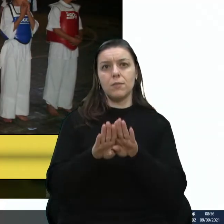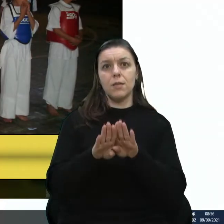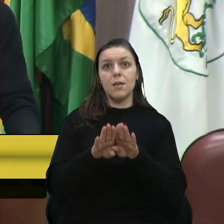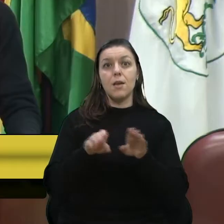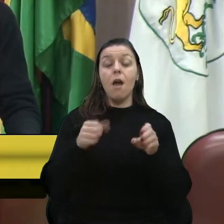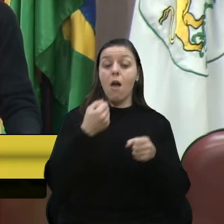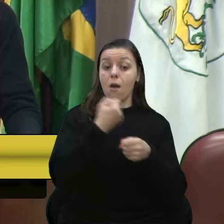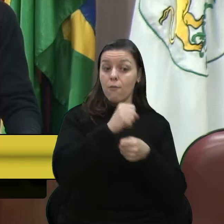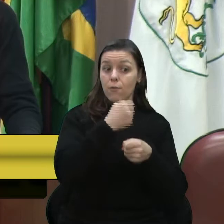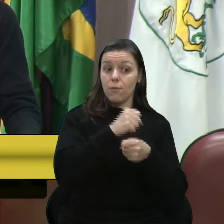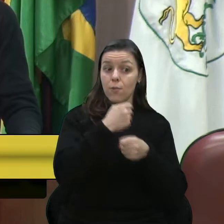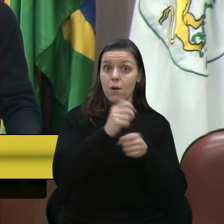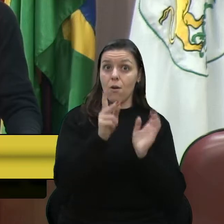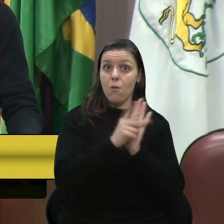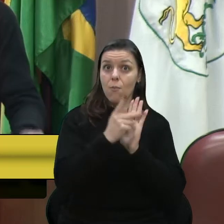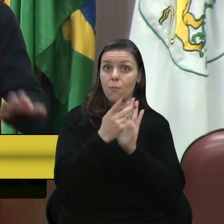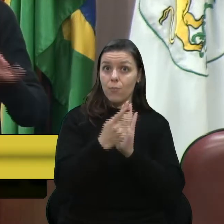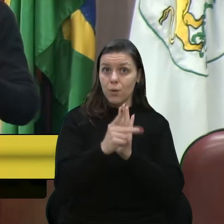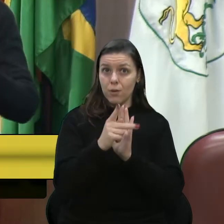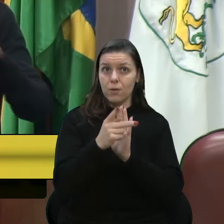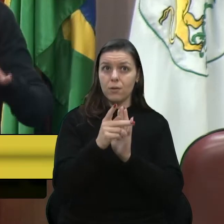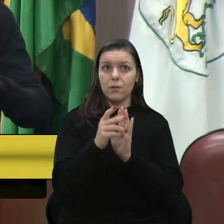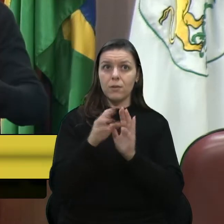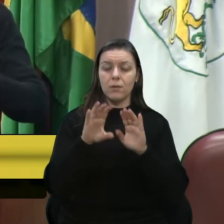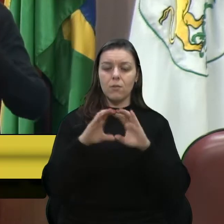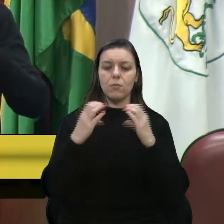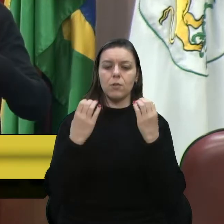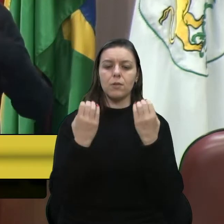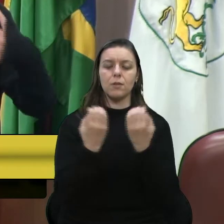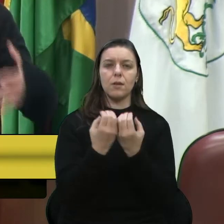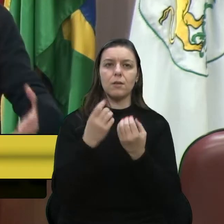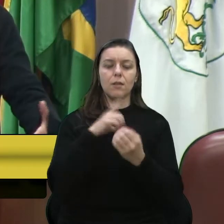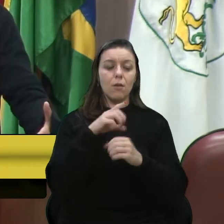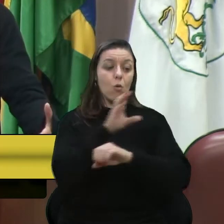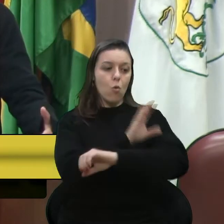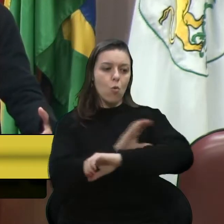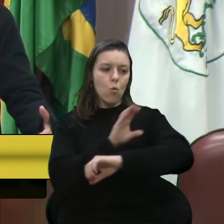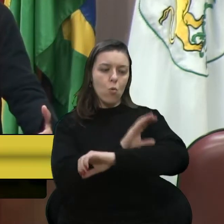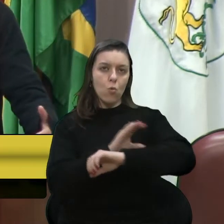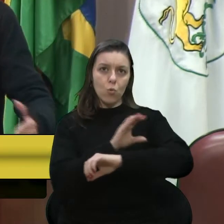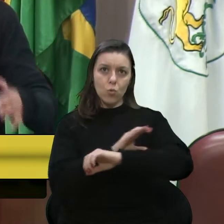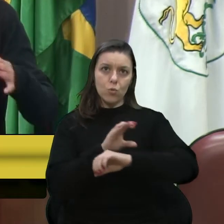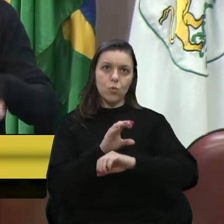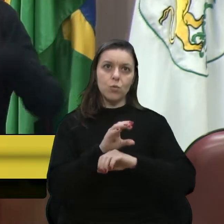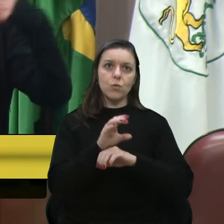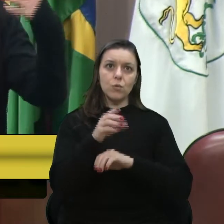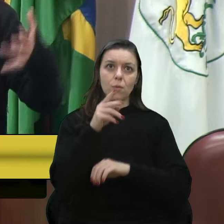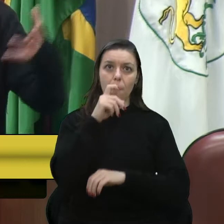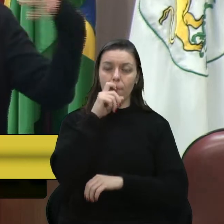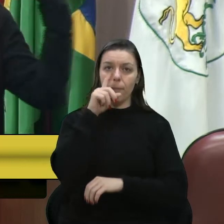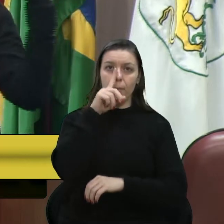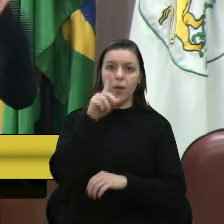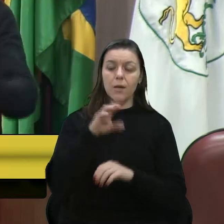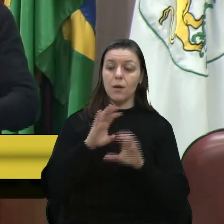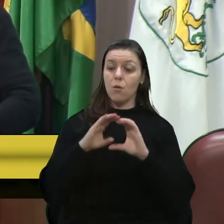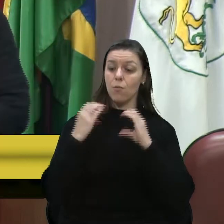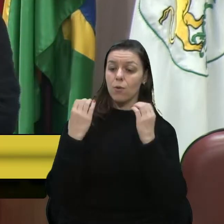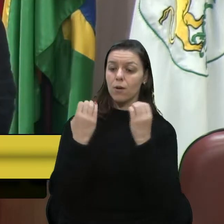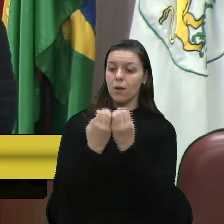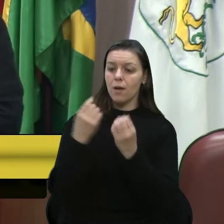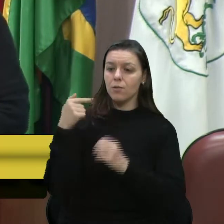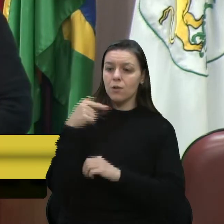comunidade. Foi dado um curso de decupagem para os pais e para os familiares, aonde a comunidade ia